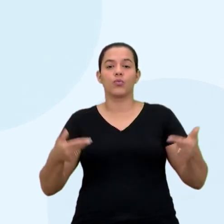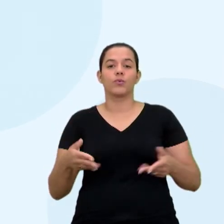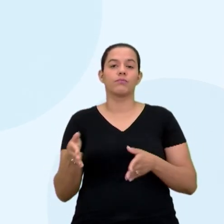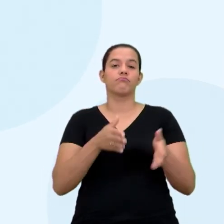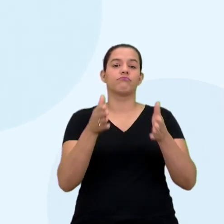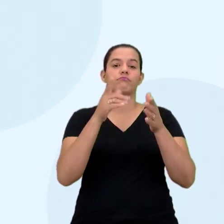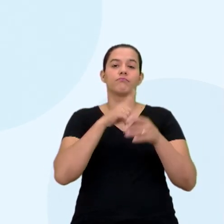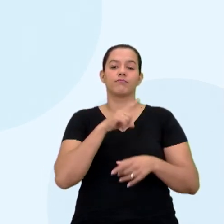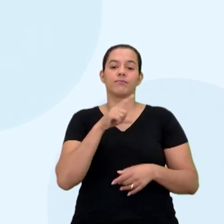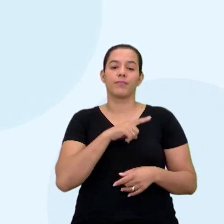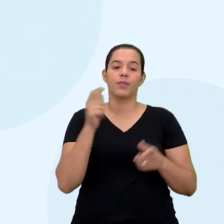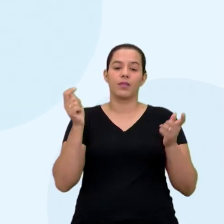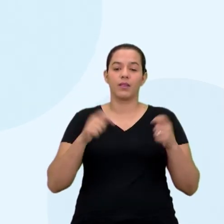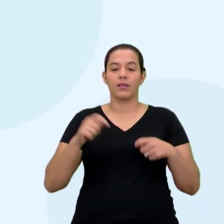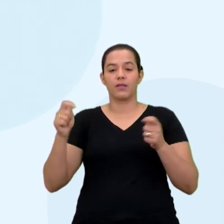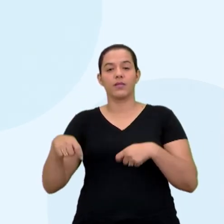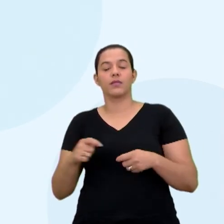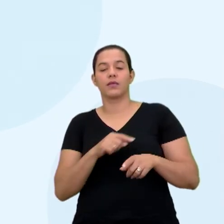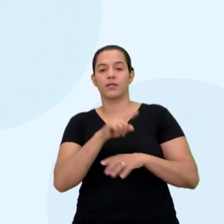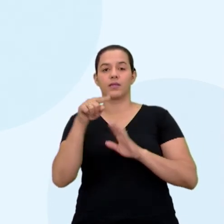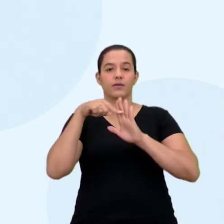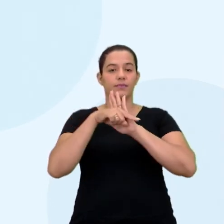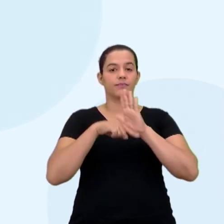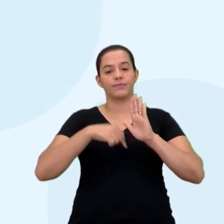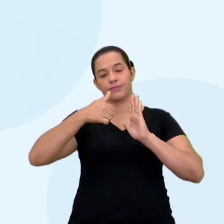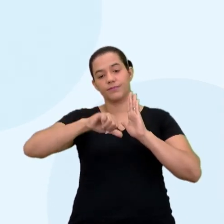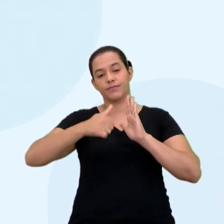a atuação por parte de quem as analisa.